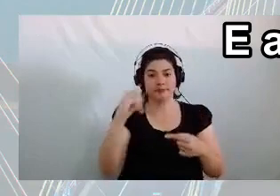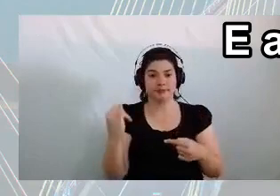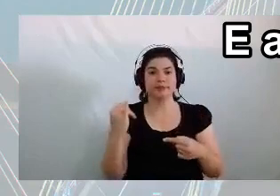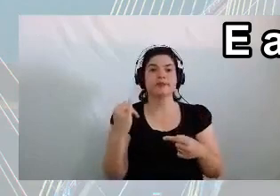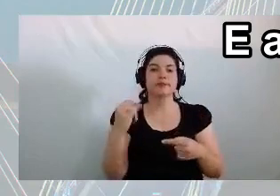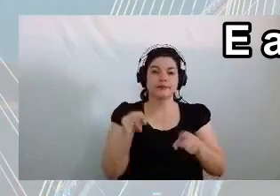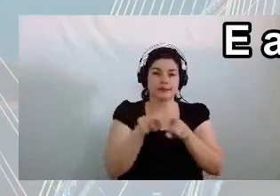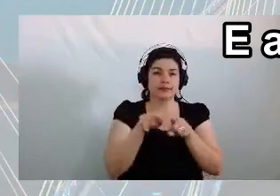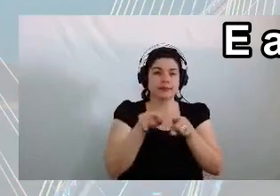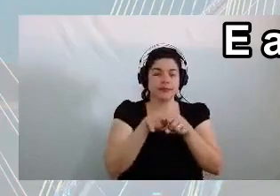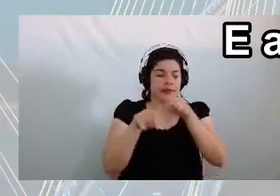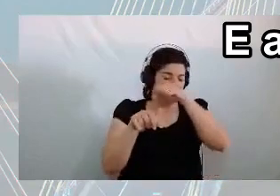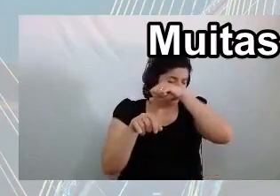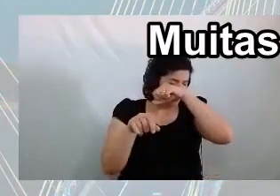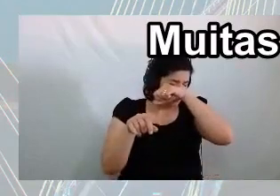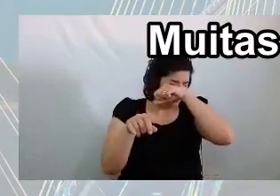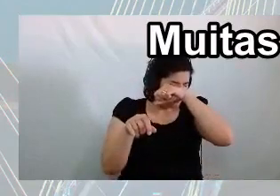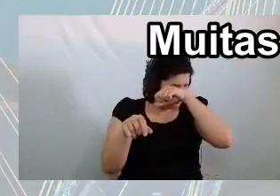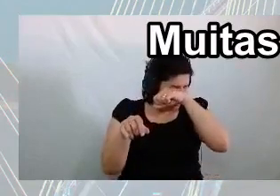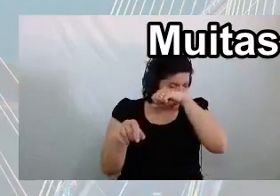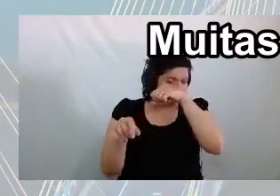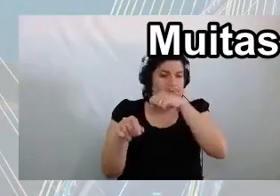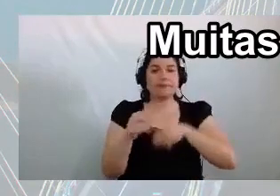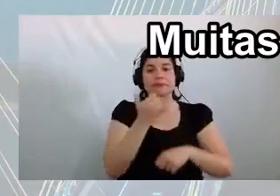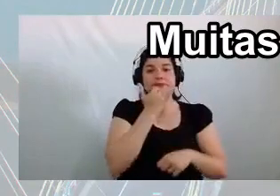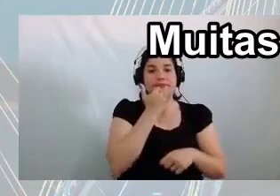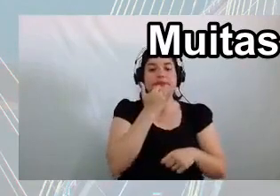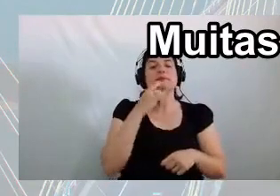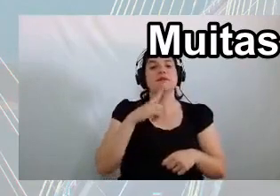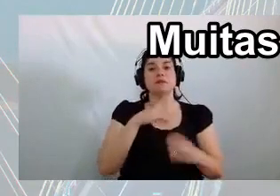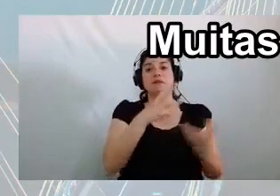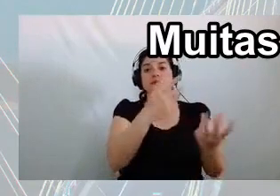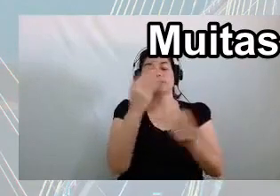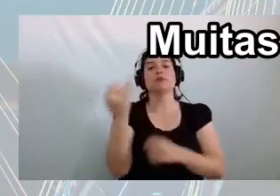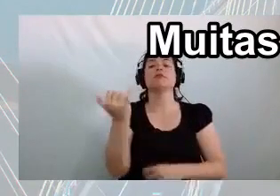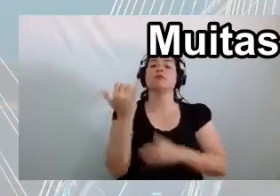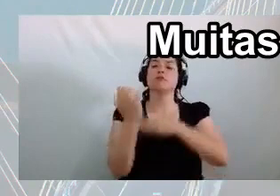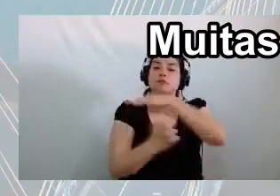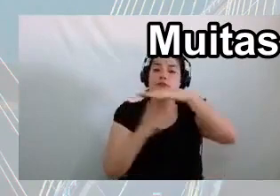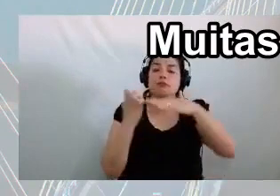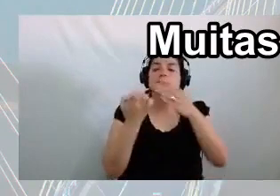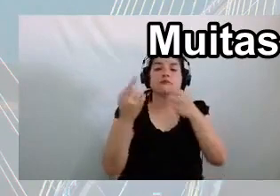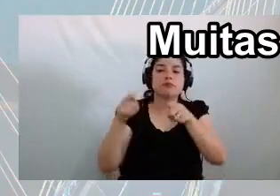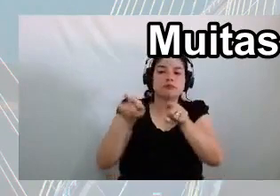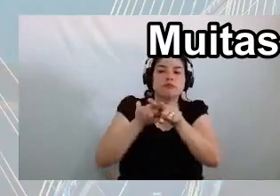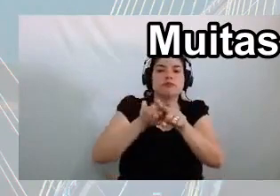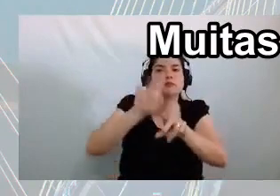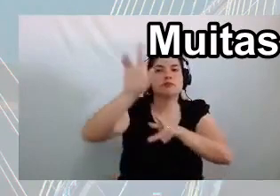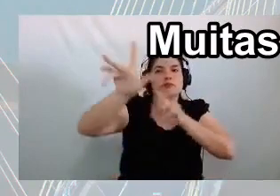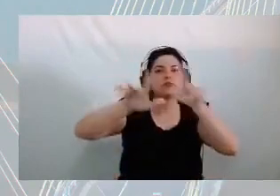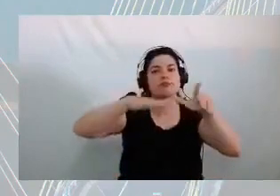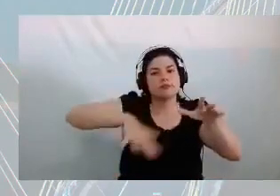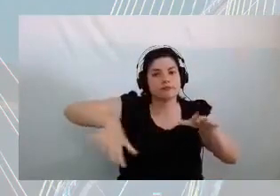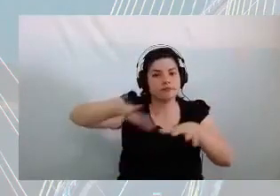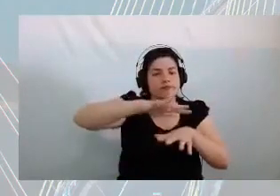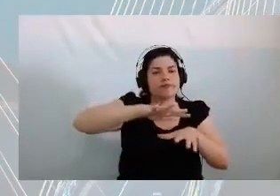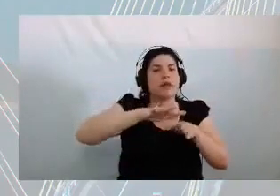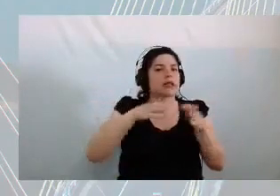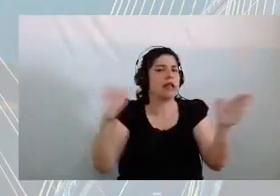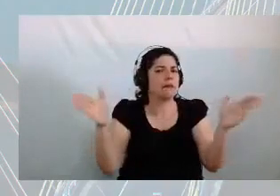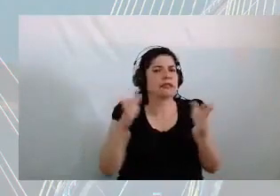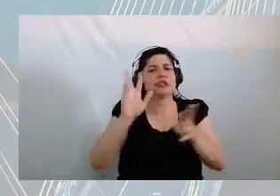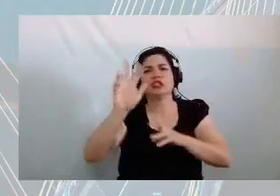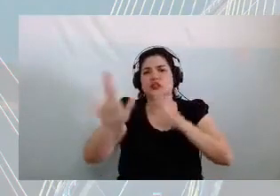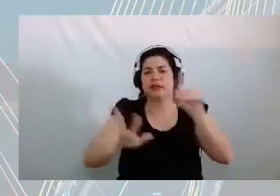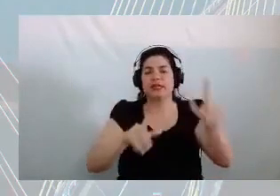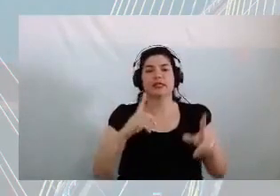também conhecemos muitos clientes, né? Muitas empresas parceiras de diferentes setores, diferentes tamanhos. Então,